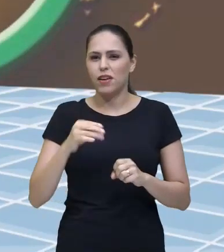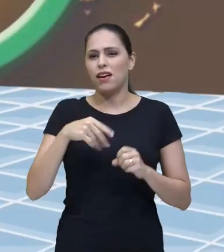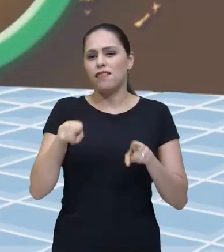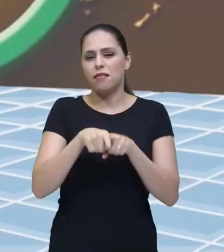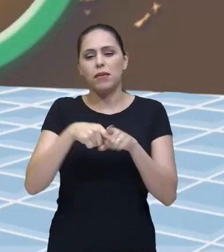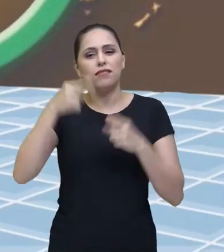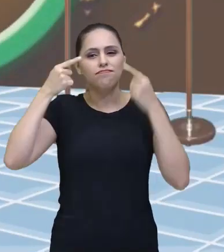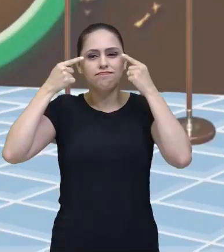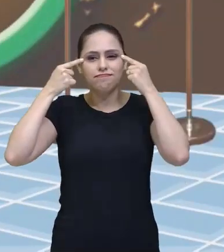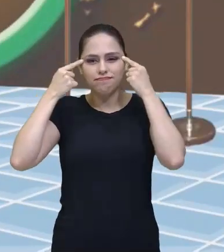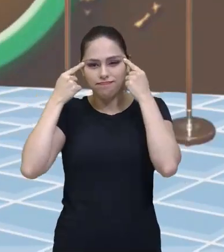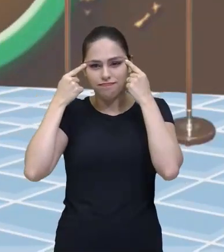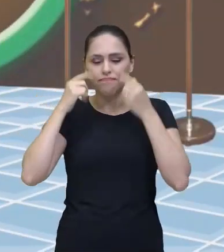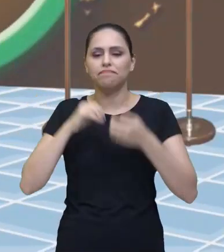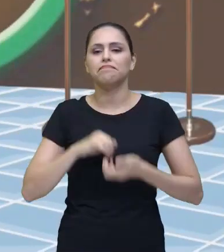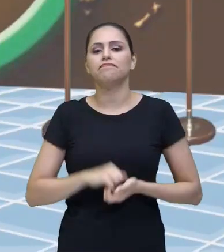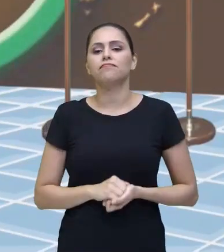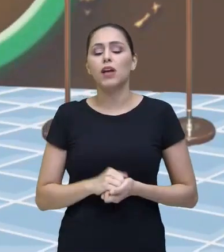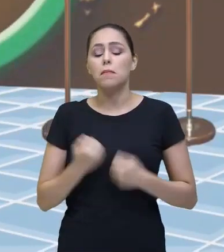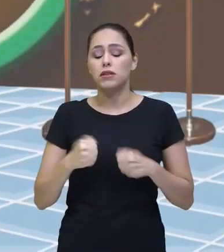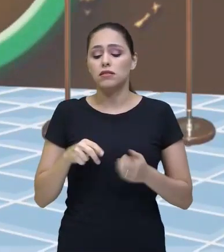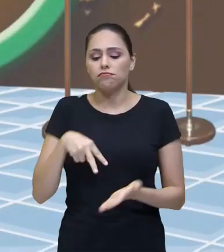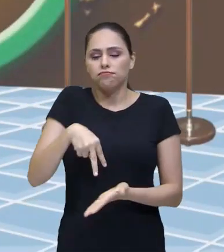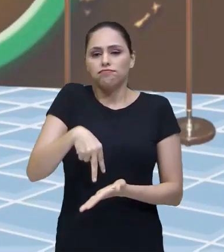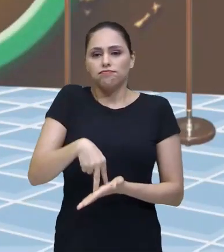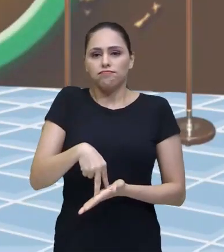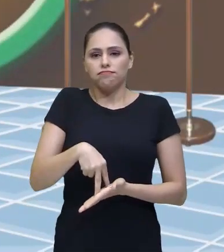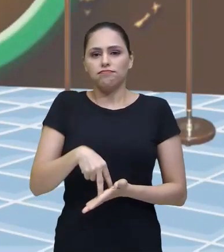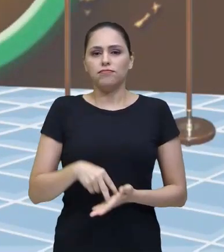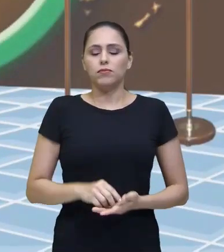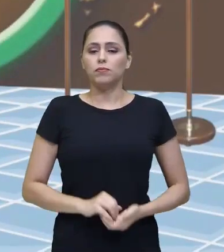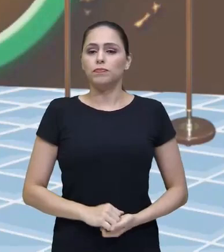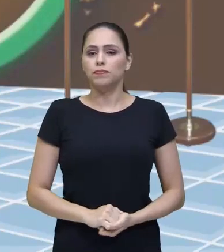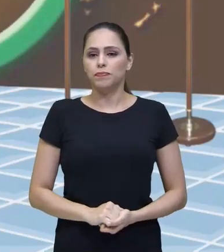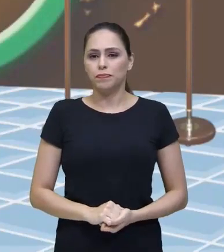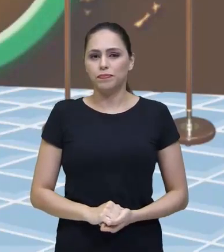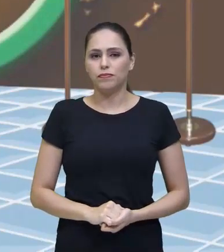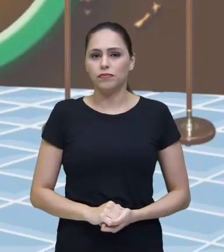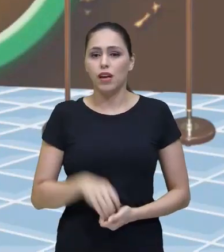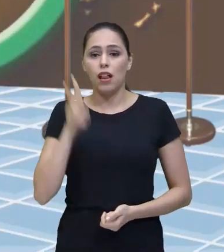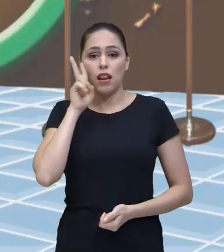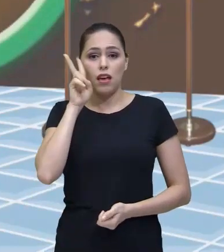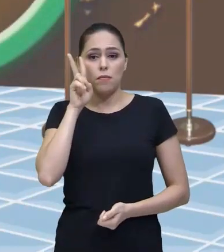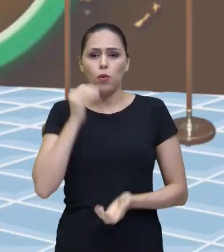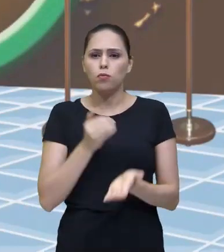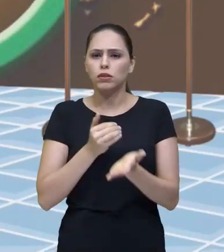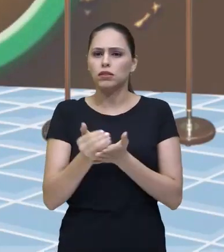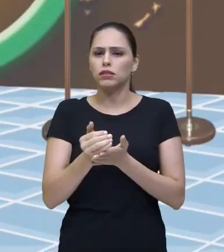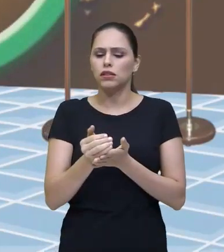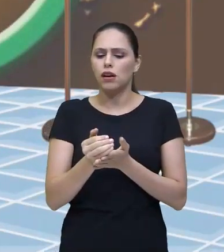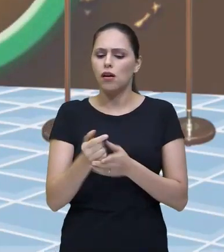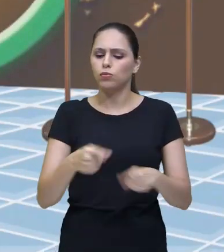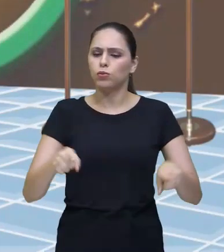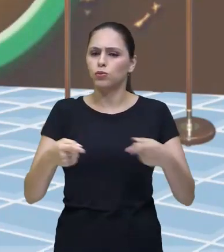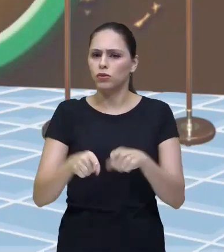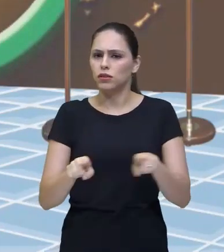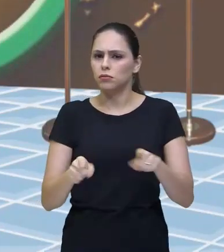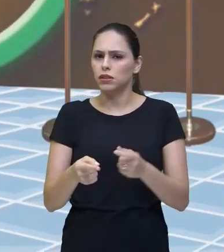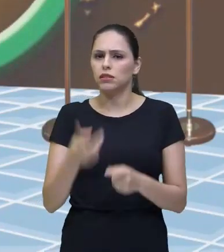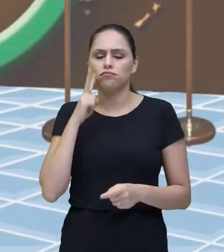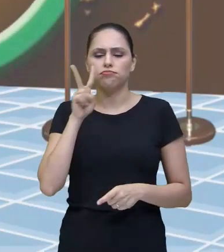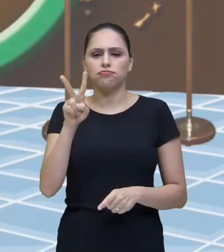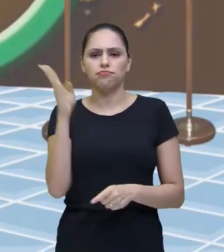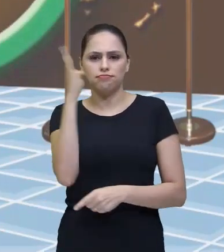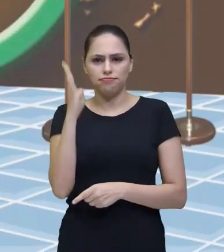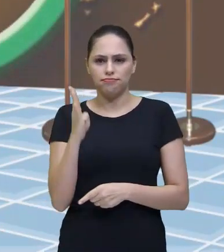Isso mesmo. Ah, então vamos nos posicionar bem bonitos. Vamos ficar bem bonitos, vocês também. Lembrando que na hora que o hino começar, todo mundo olhando para a bandeira do Brasil, hein? É a bandeira,